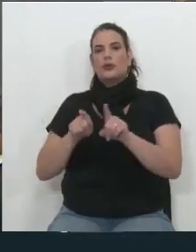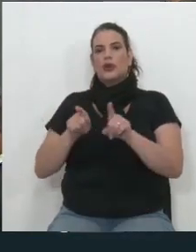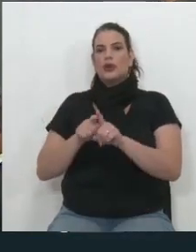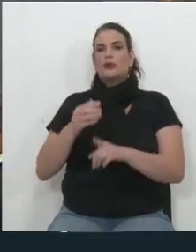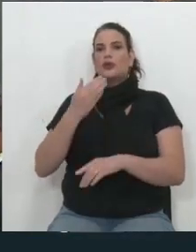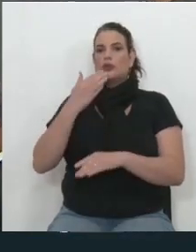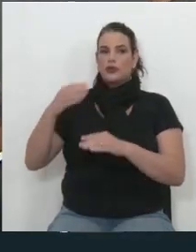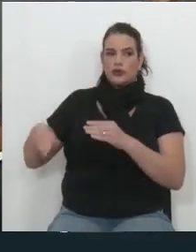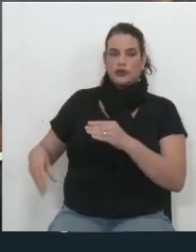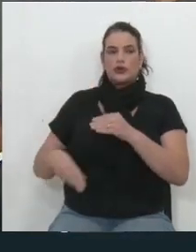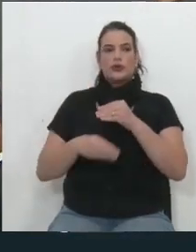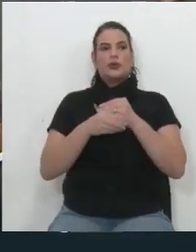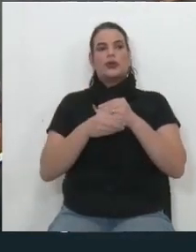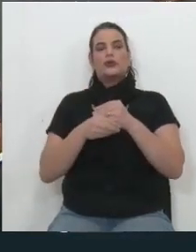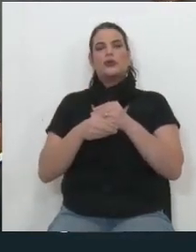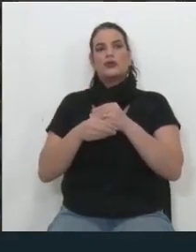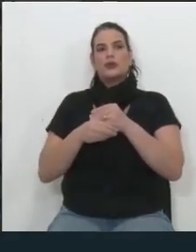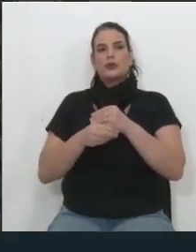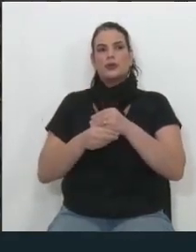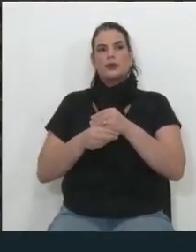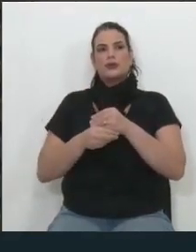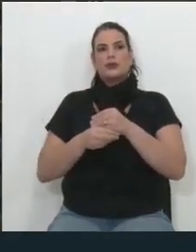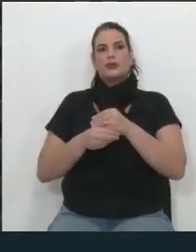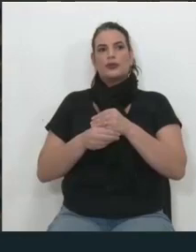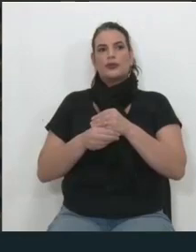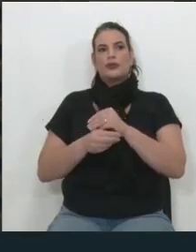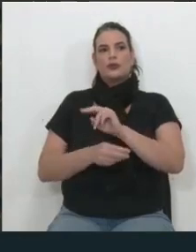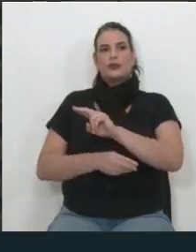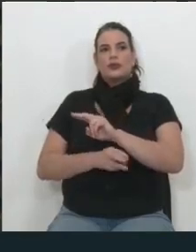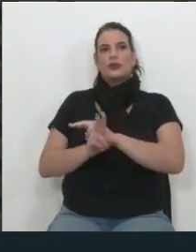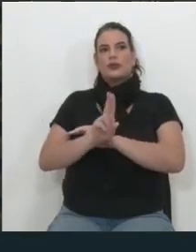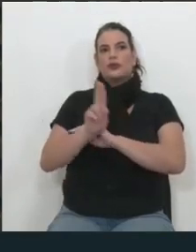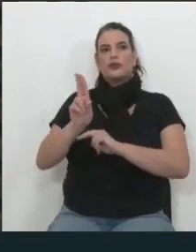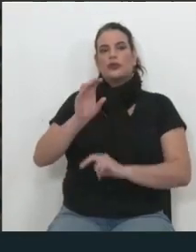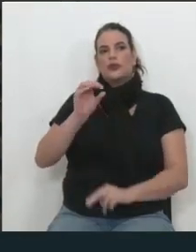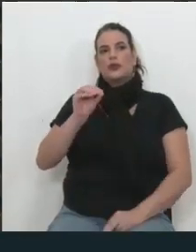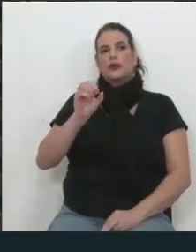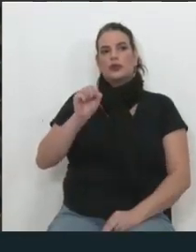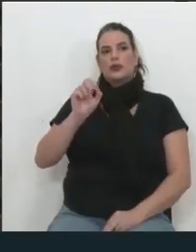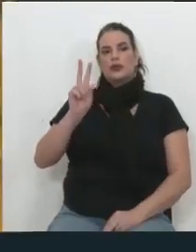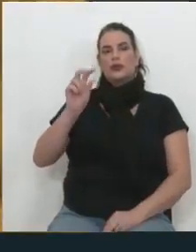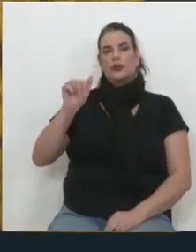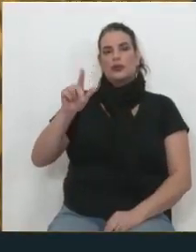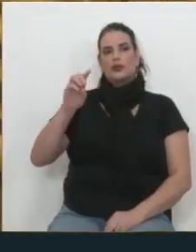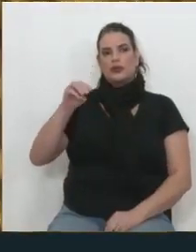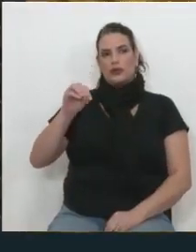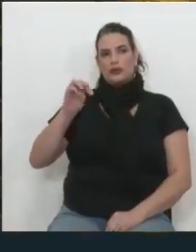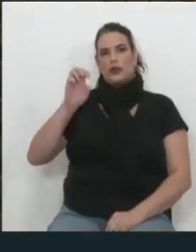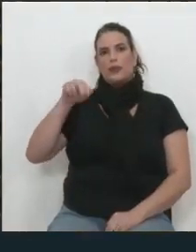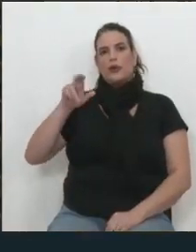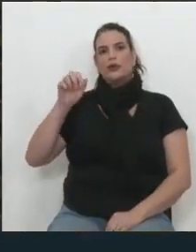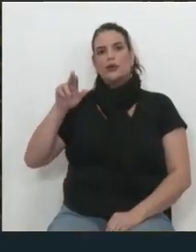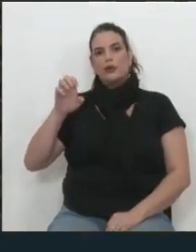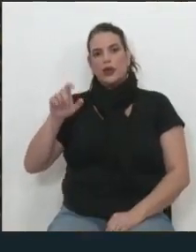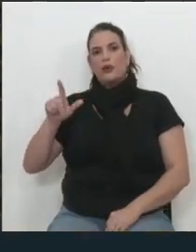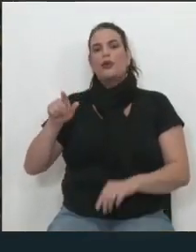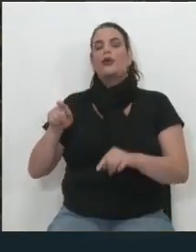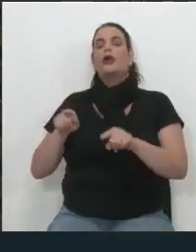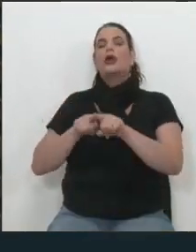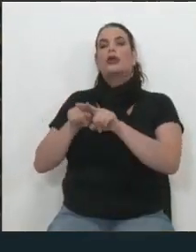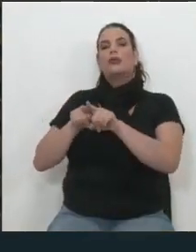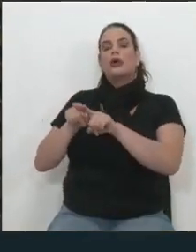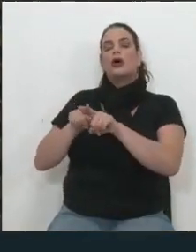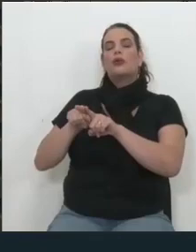incluído também o nome do senhor Oswaldo Emanuel Ribeiro irmão do ex-vereador Roberto Ribeiro, foi vereador